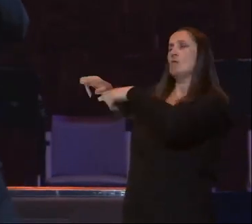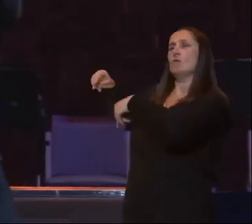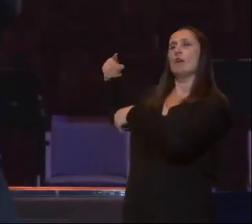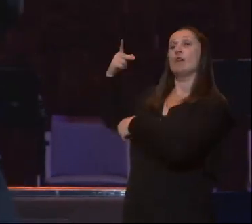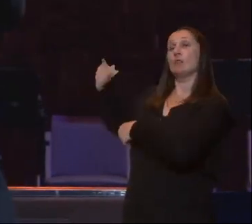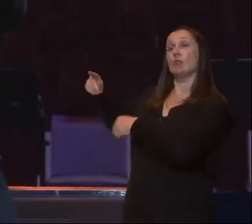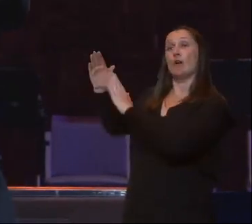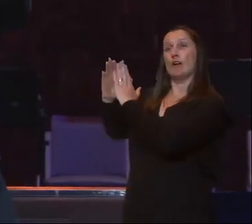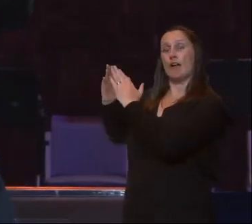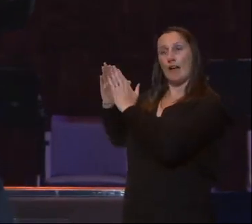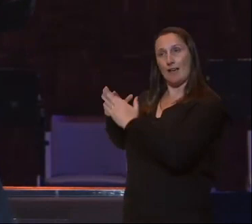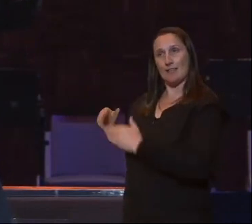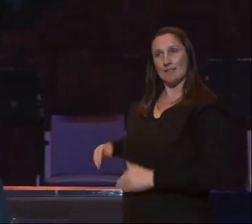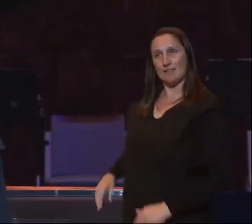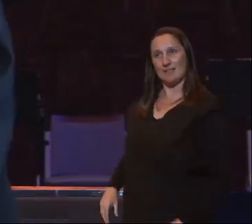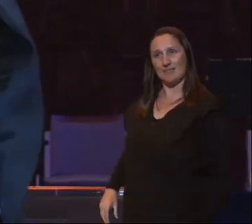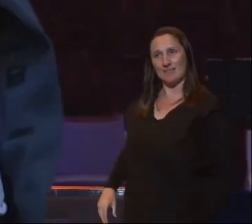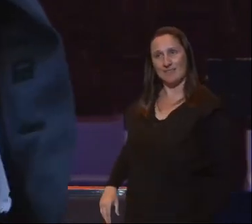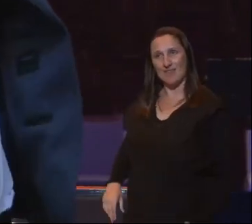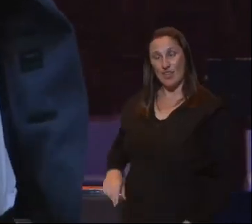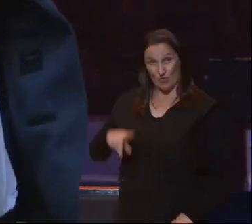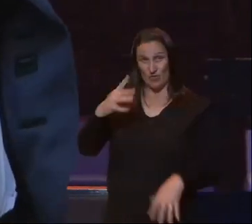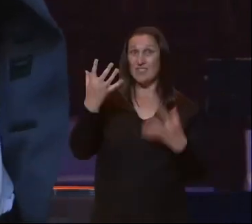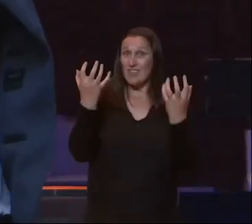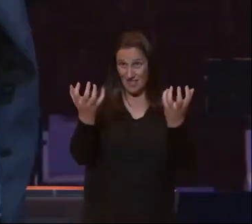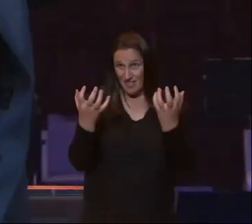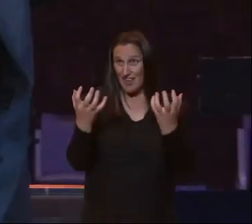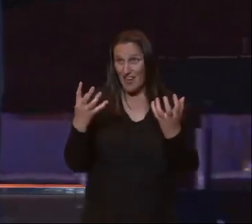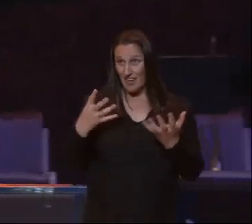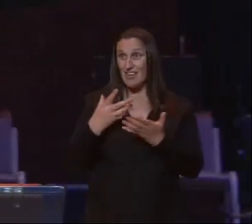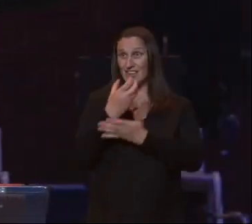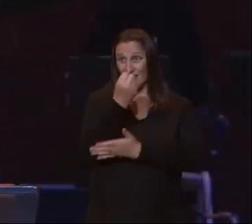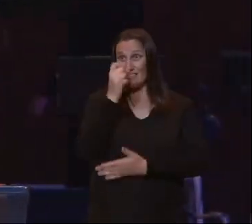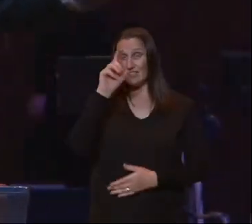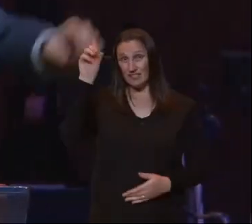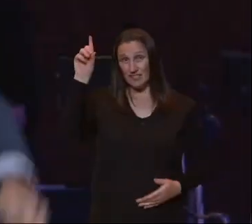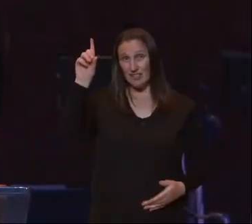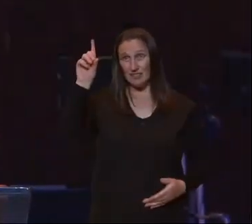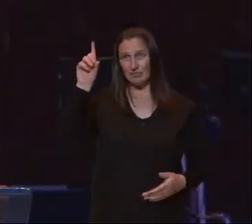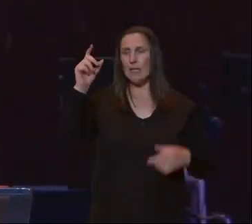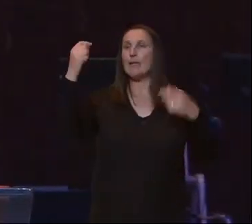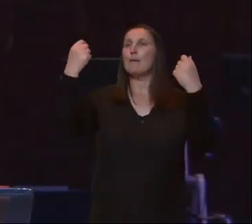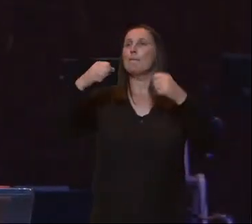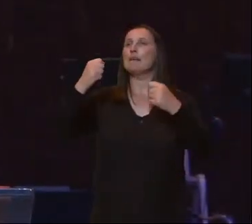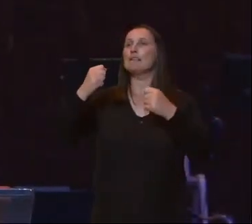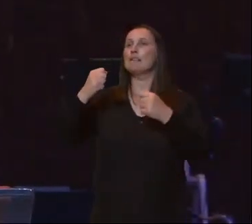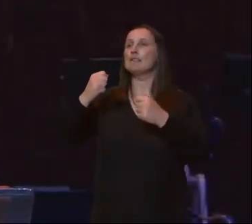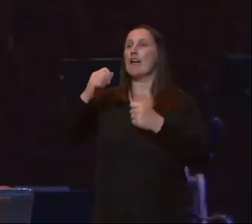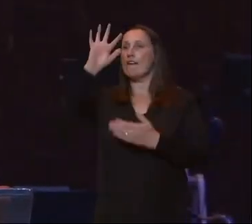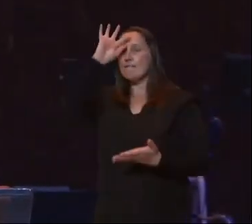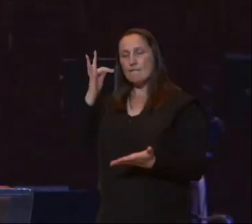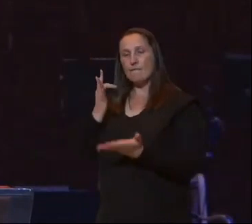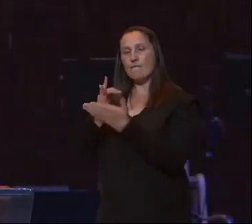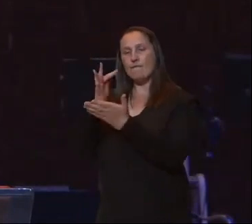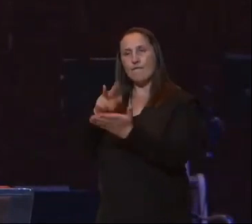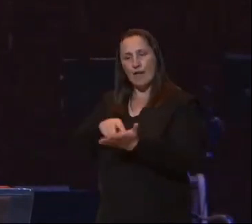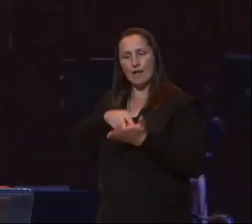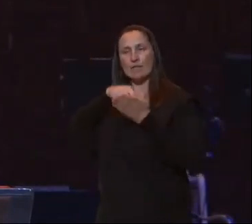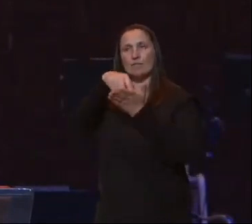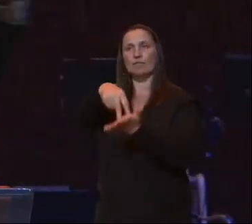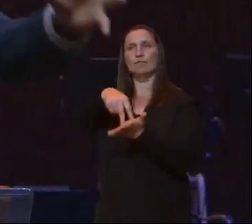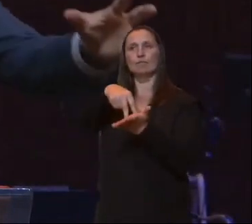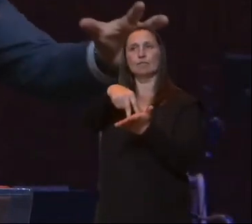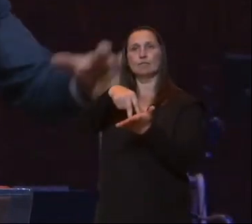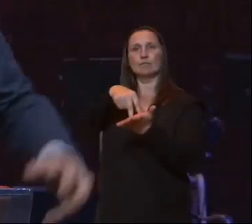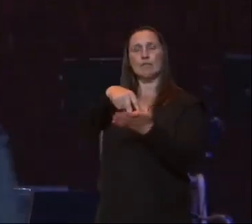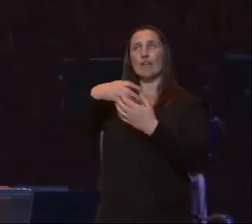Se você quer o resgate de Deus, quantos desejam isso? Você precisa dar um passo de fé, ouvir o chamado e dar